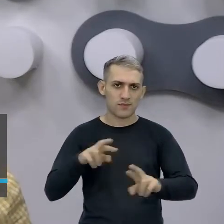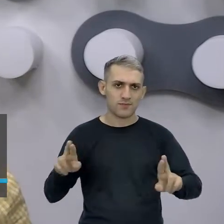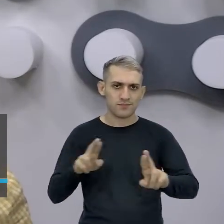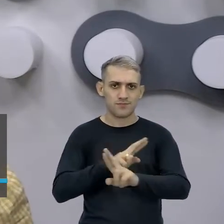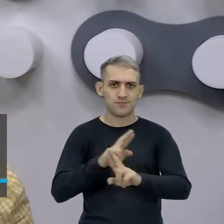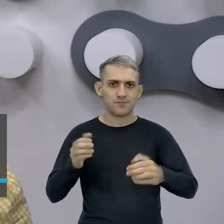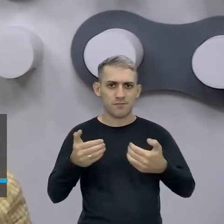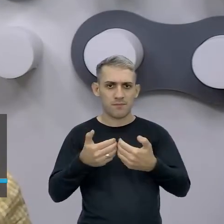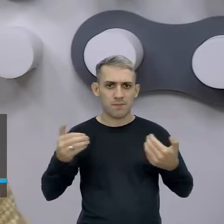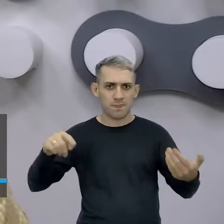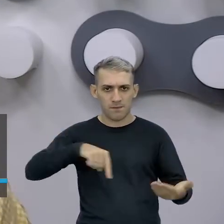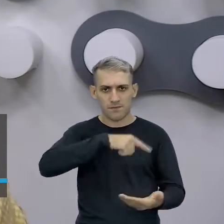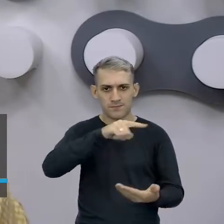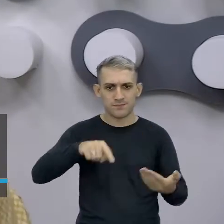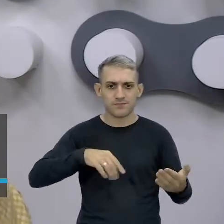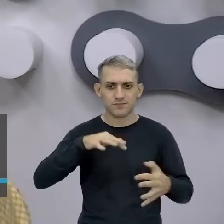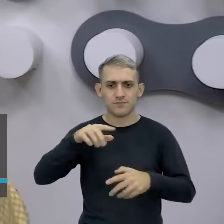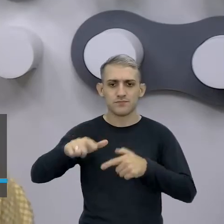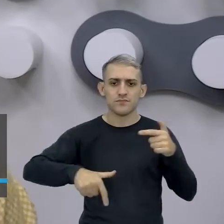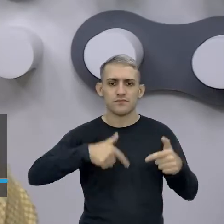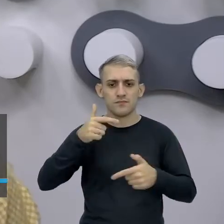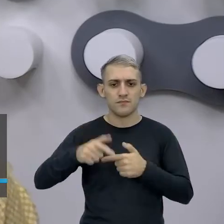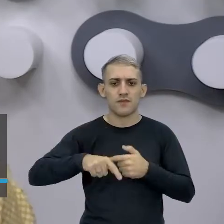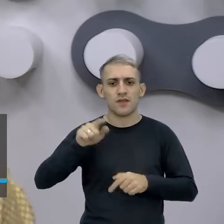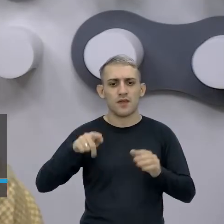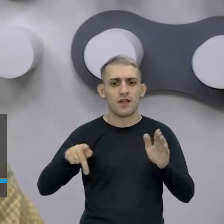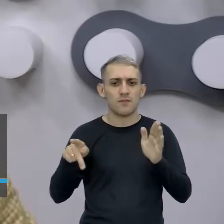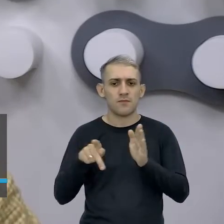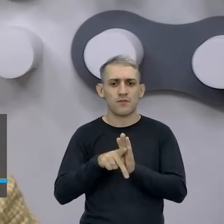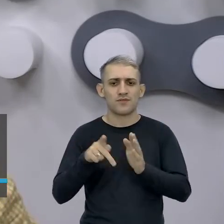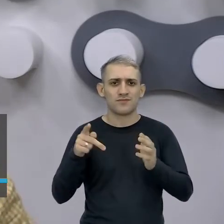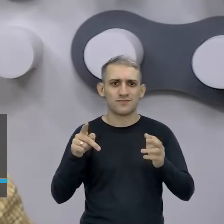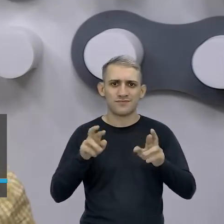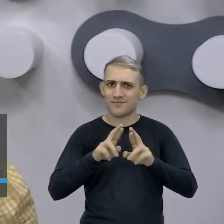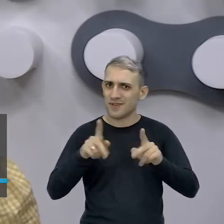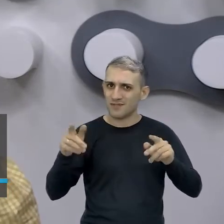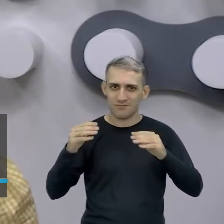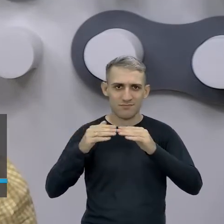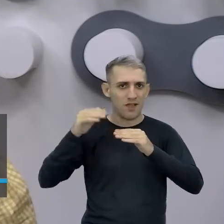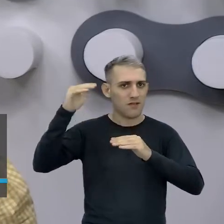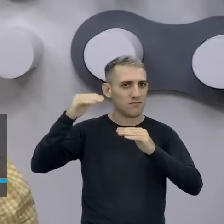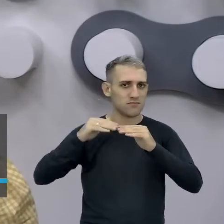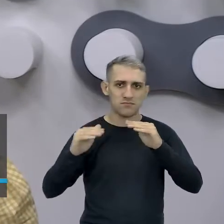divisão internacional do trabalho, ela é profundamente desigual, né, galera?